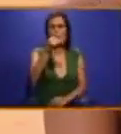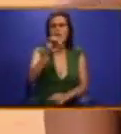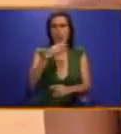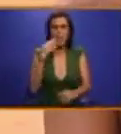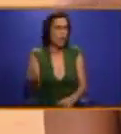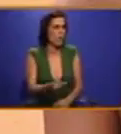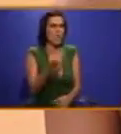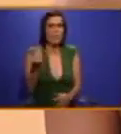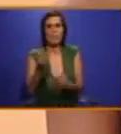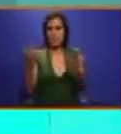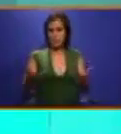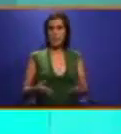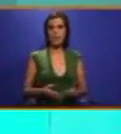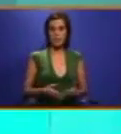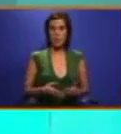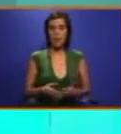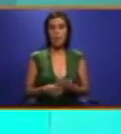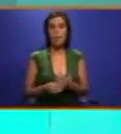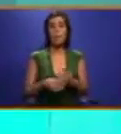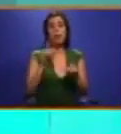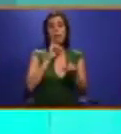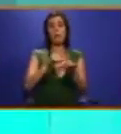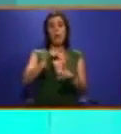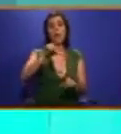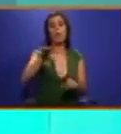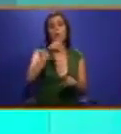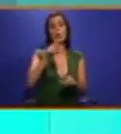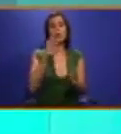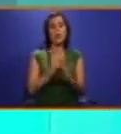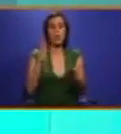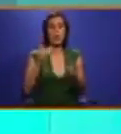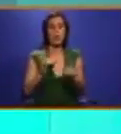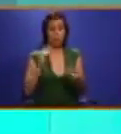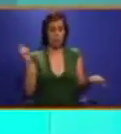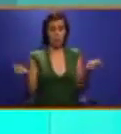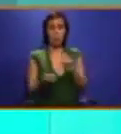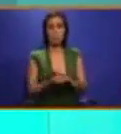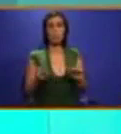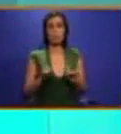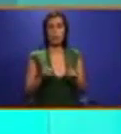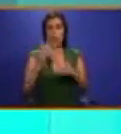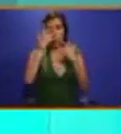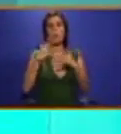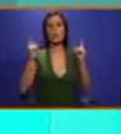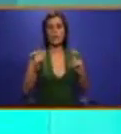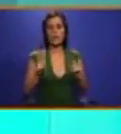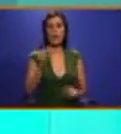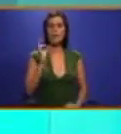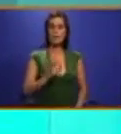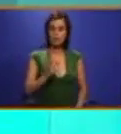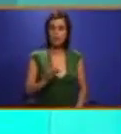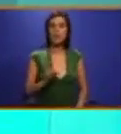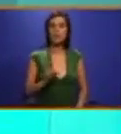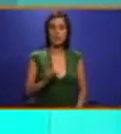a novíssima ah e De qualquer modo para a Lúcia não basta também só uma mudança num dia ela precisa